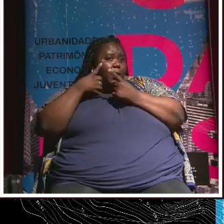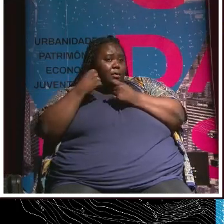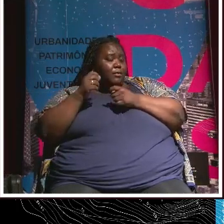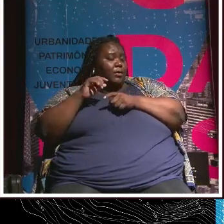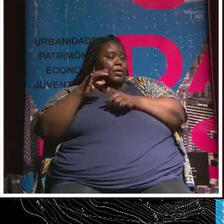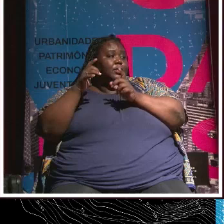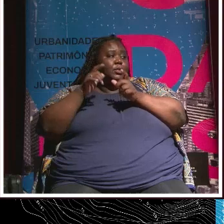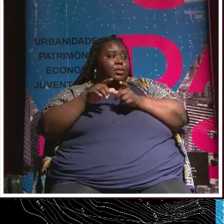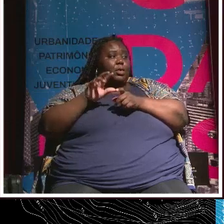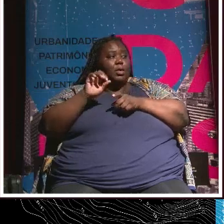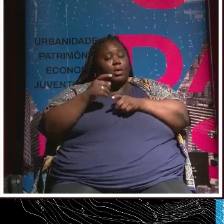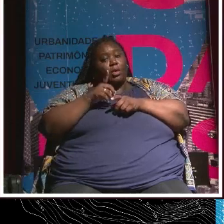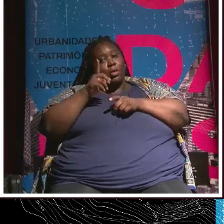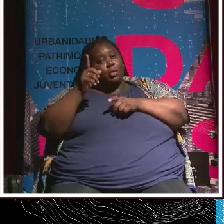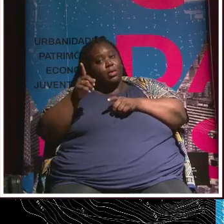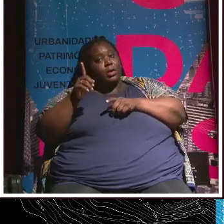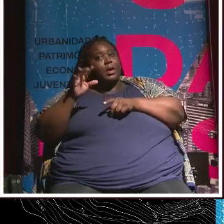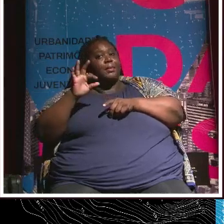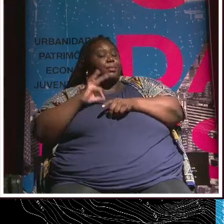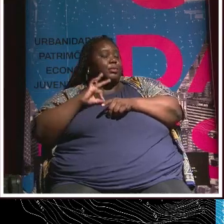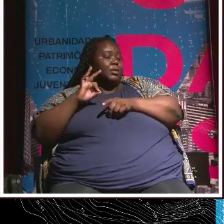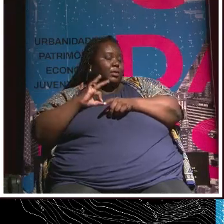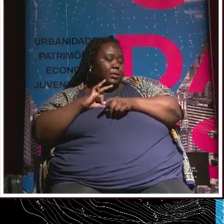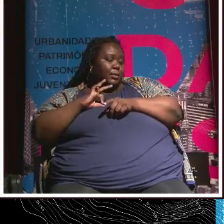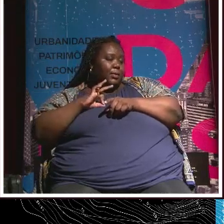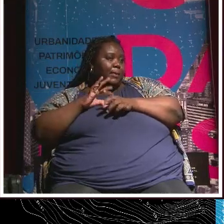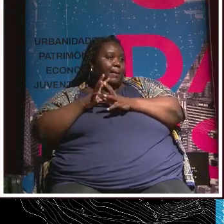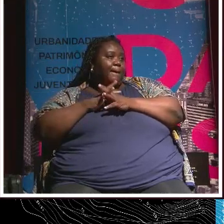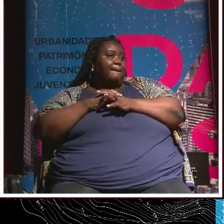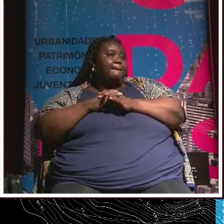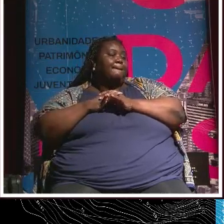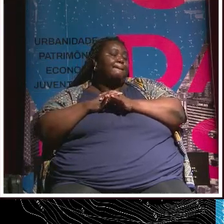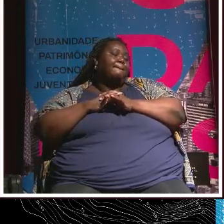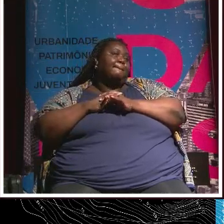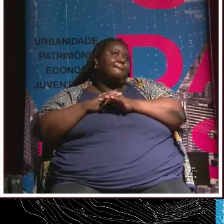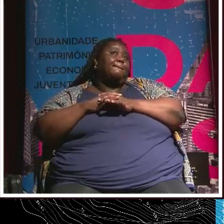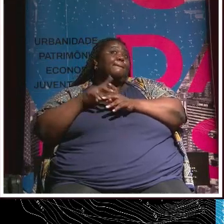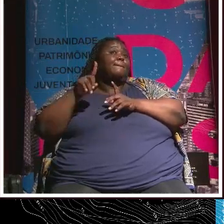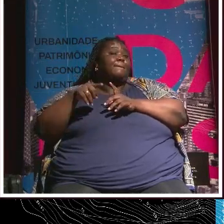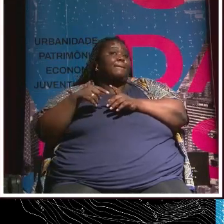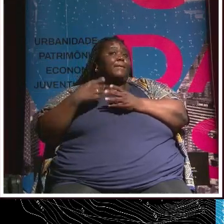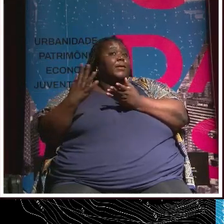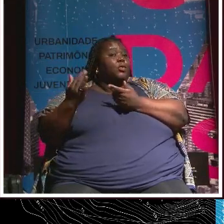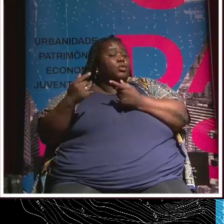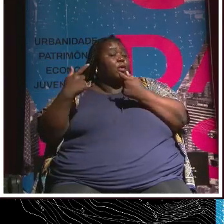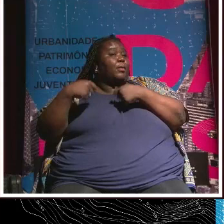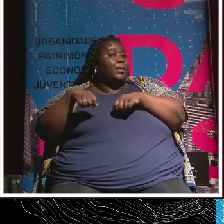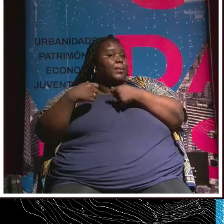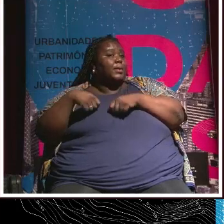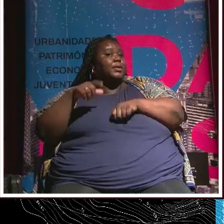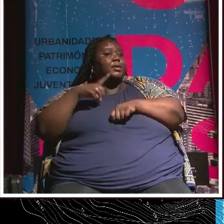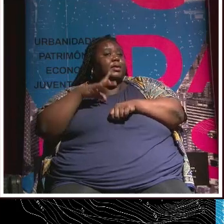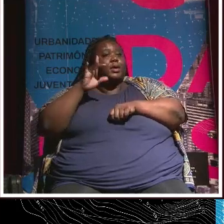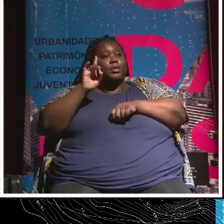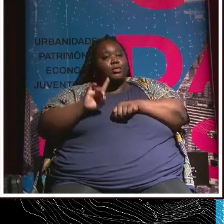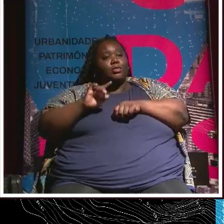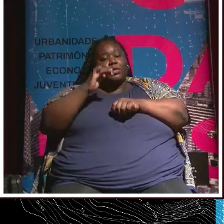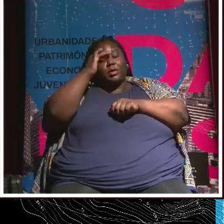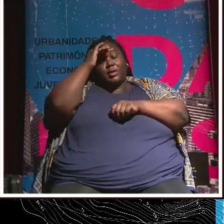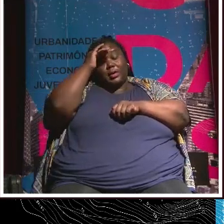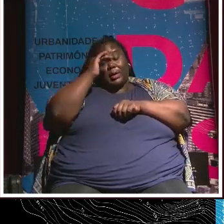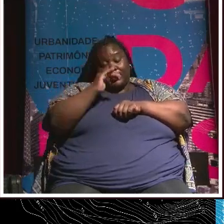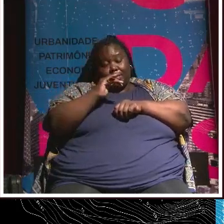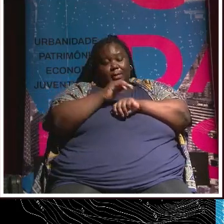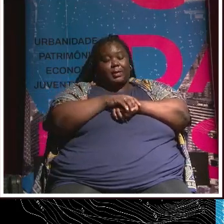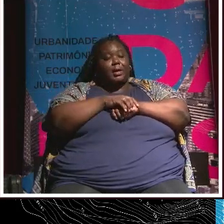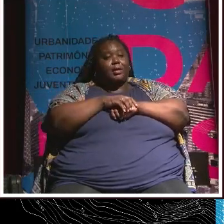lugar, seja ela pela violência a partir do Estado, esse jovem precisa ter o seu direito respeitado à